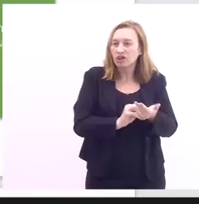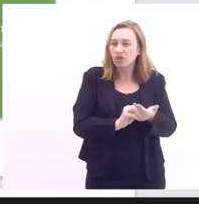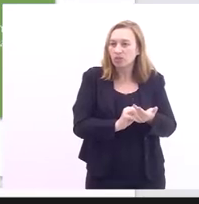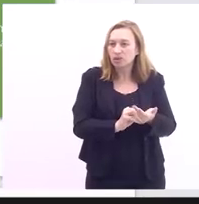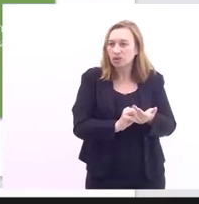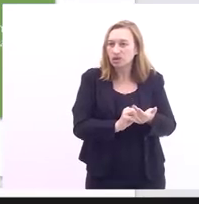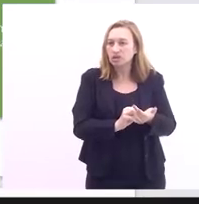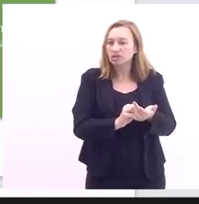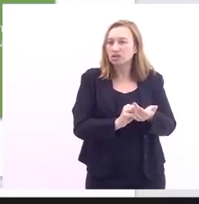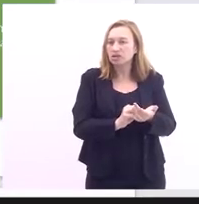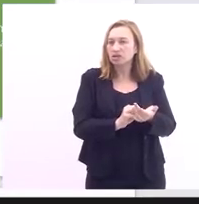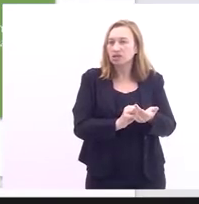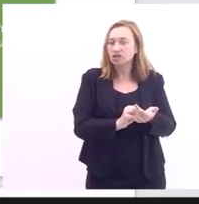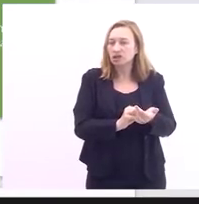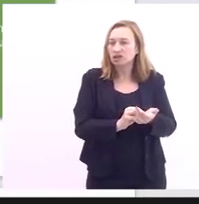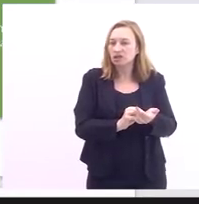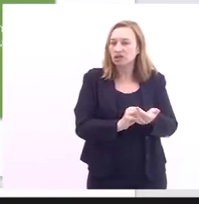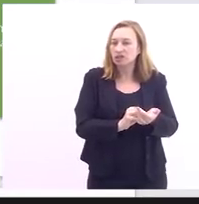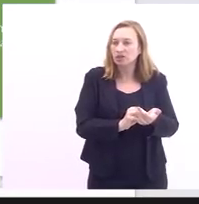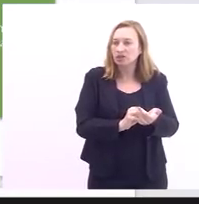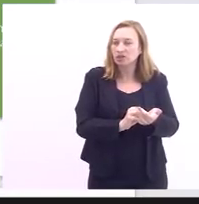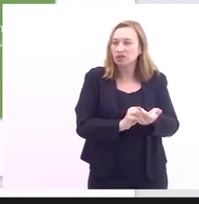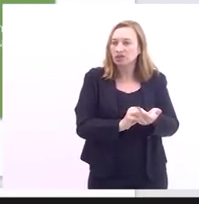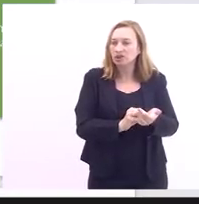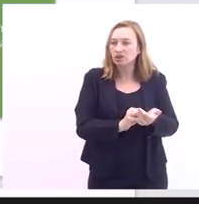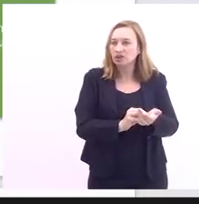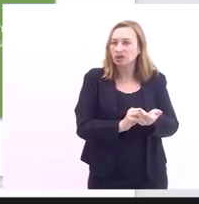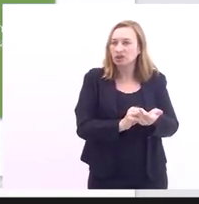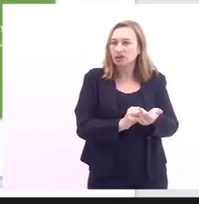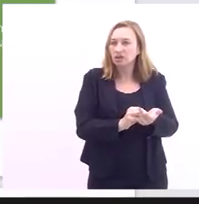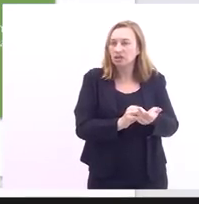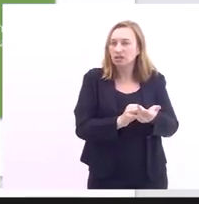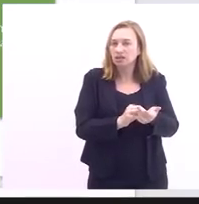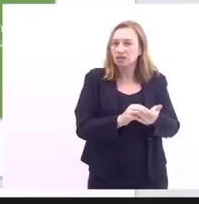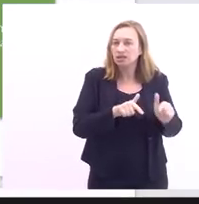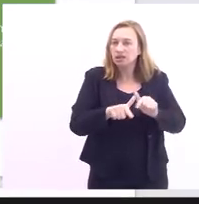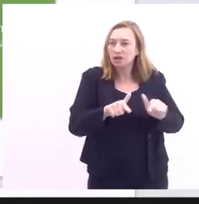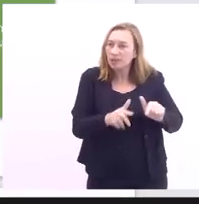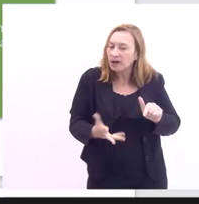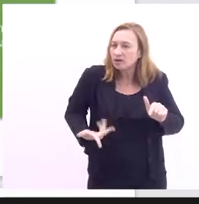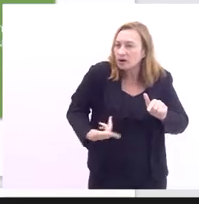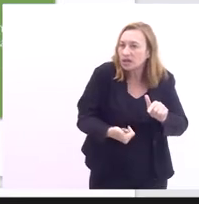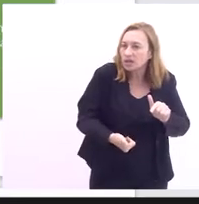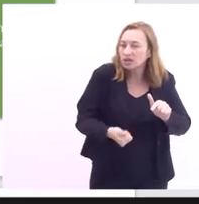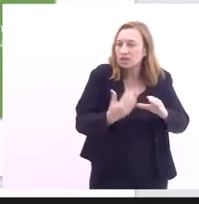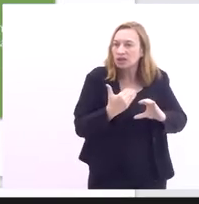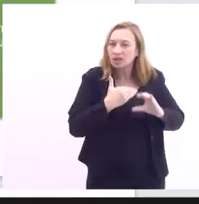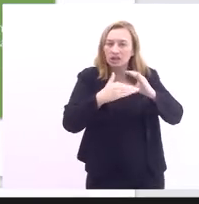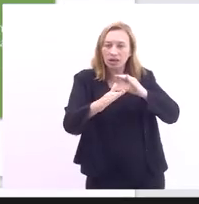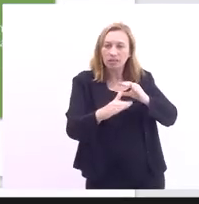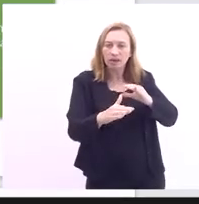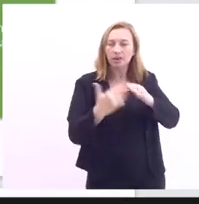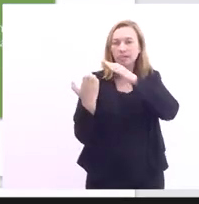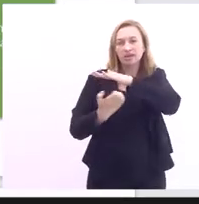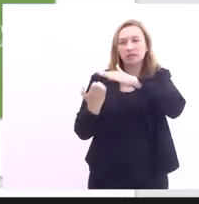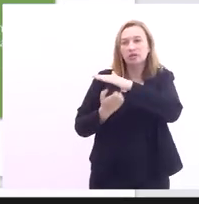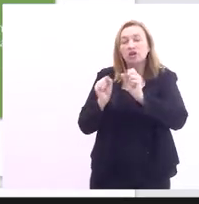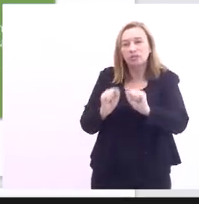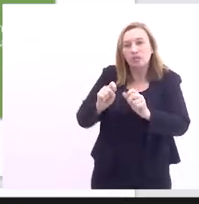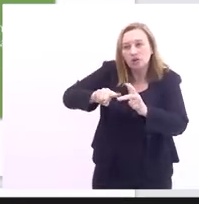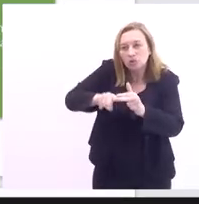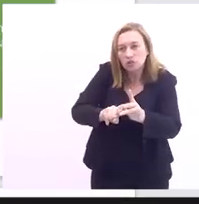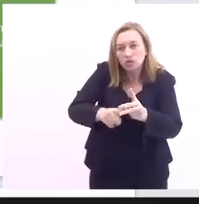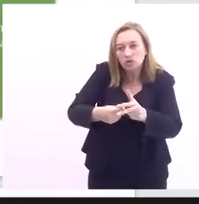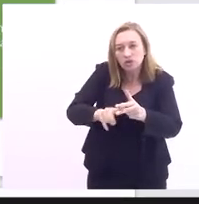que teve aquele indício, ela é pontual. Então, a gente tem uma ação de curto prazo, que é encaminhar um alerta para as empresas para que elas corrijam de